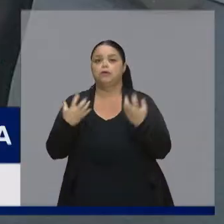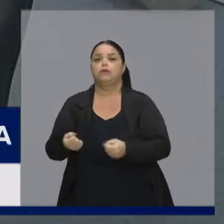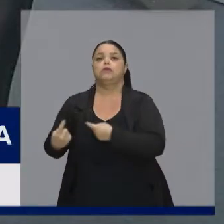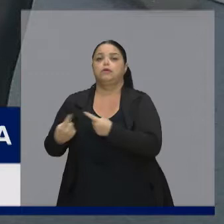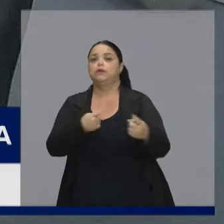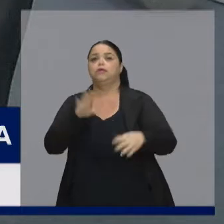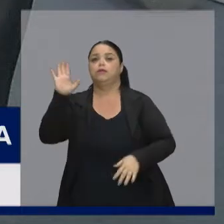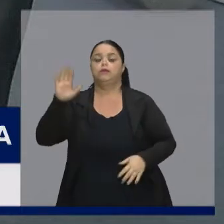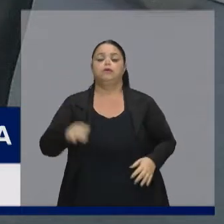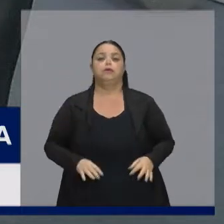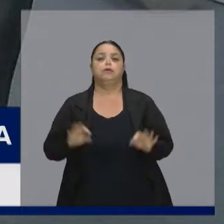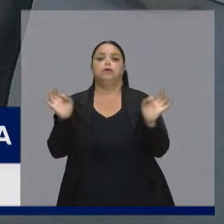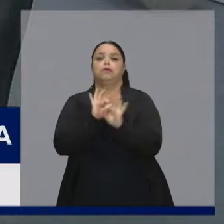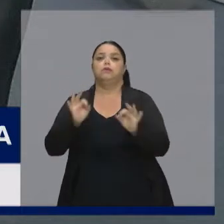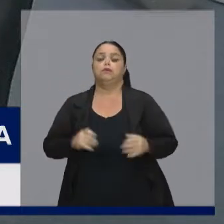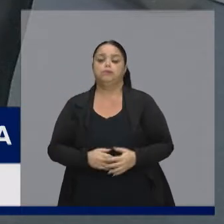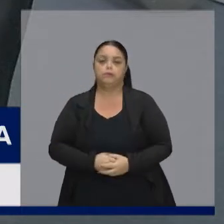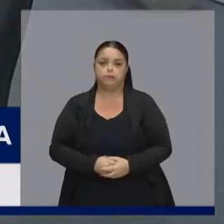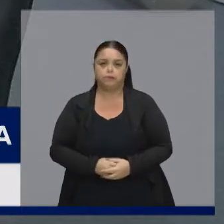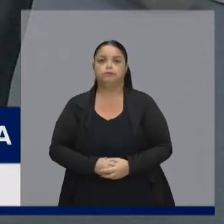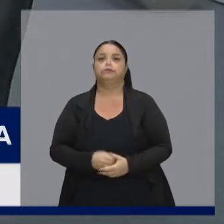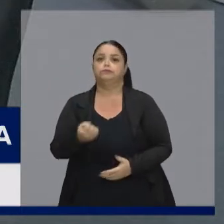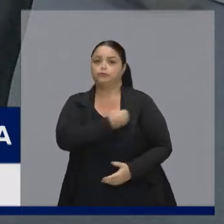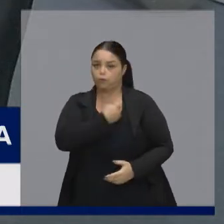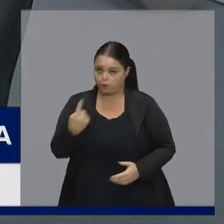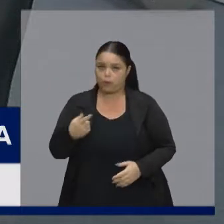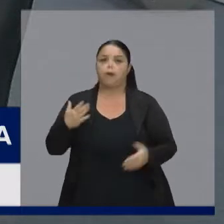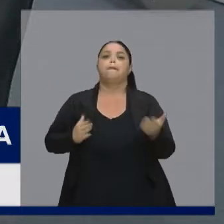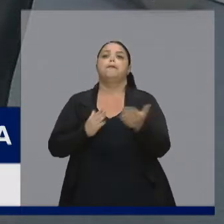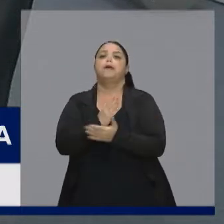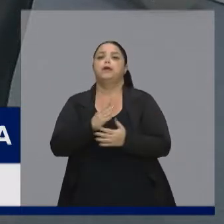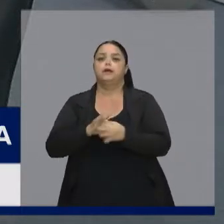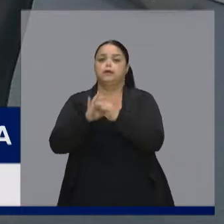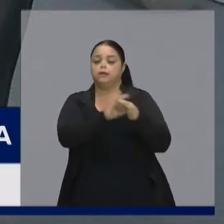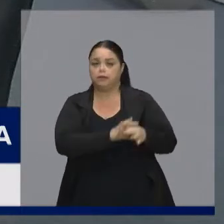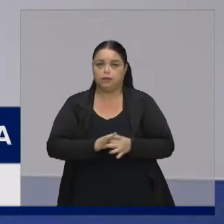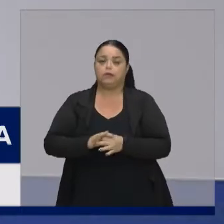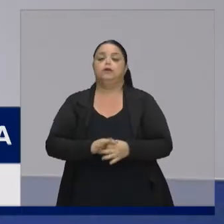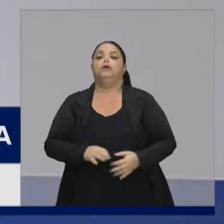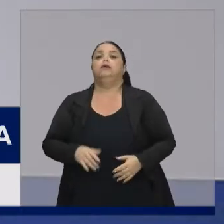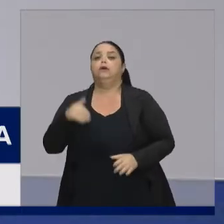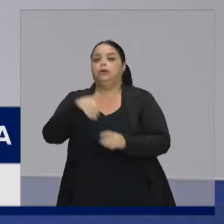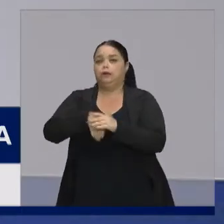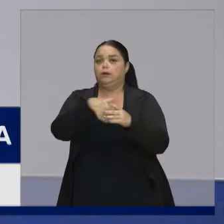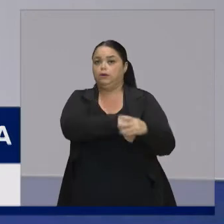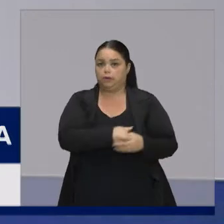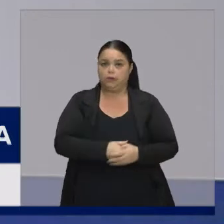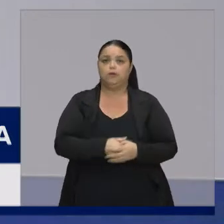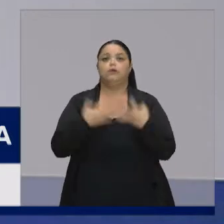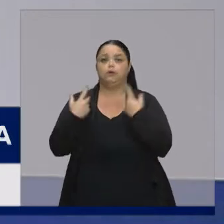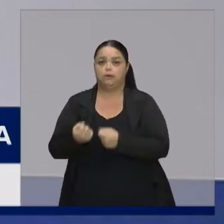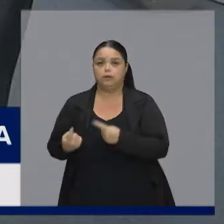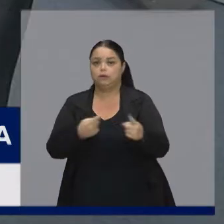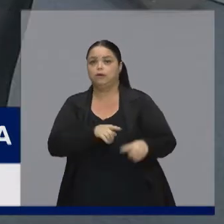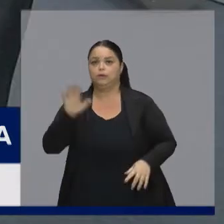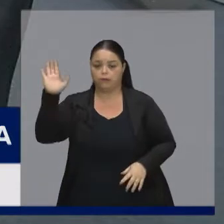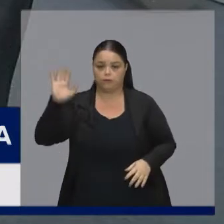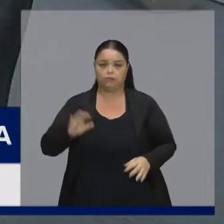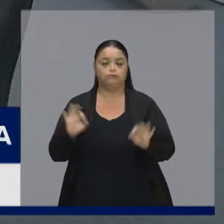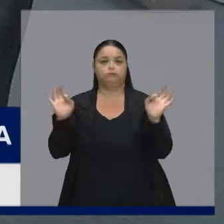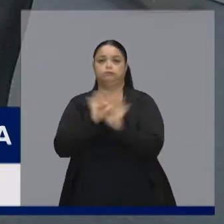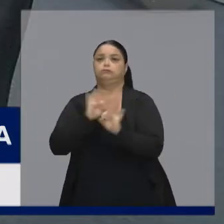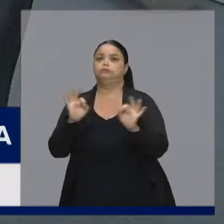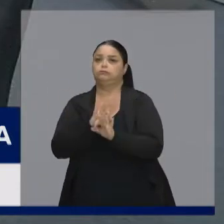contrários se manifestem. Sem manifestações. Emenda número 1, aprovado por unanimidade. Em votação, o processo. Vereadores favoráveis, permaneçam em comissão. Os contrários se manifestem.